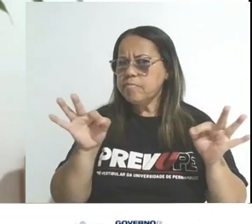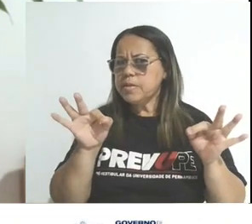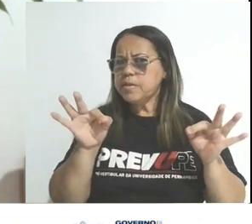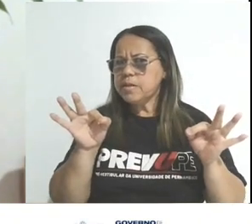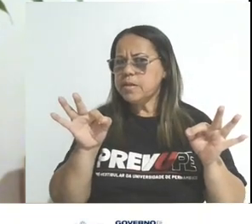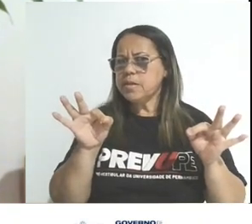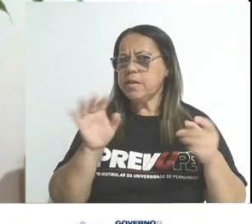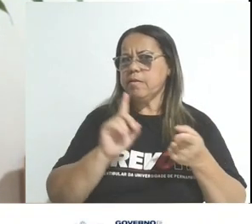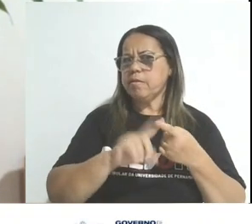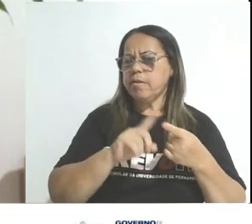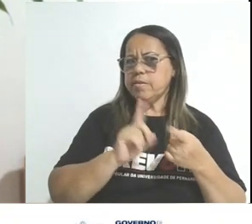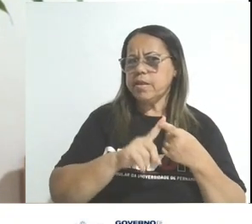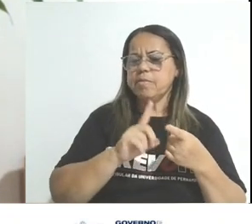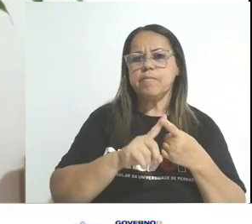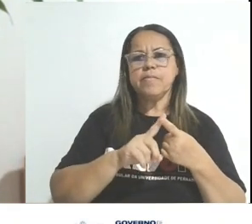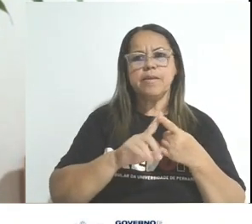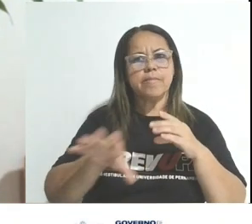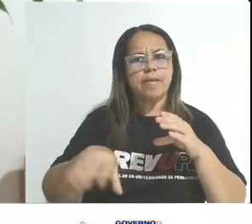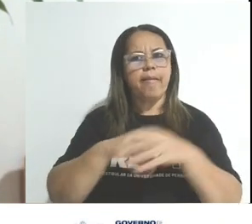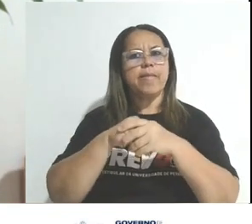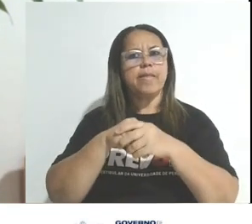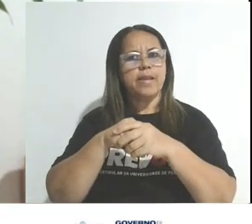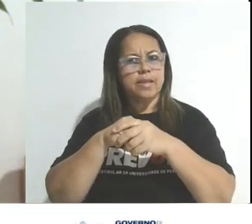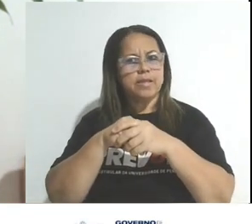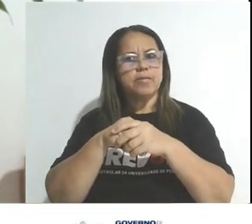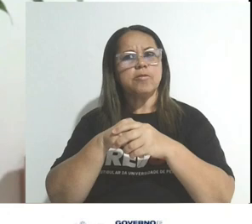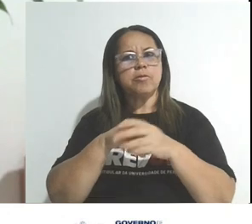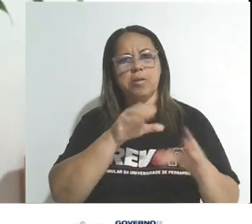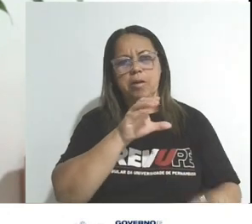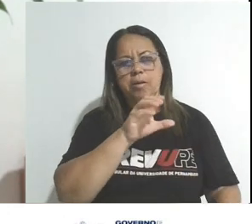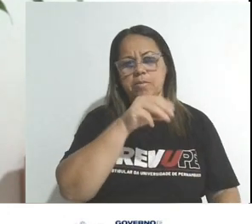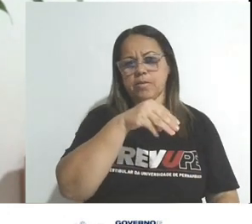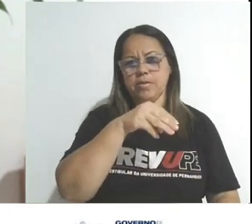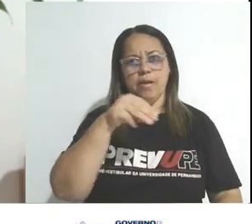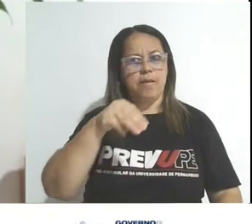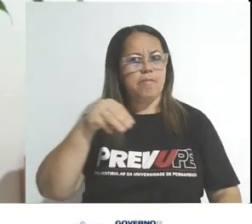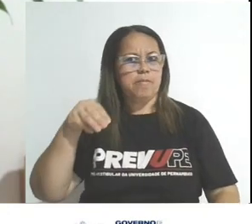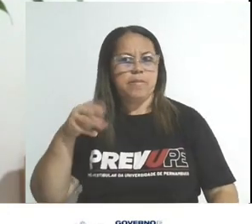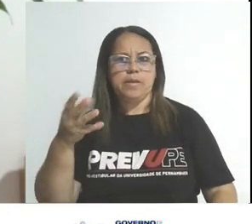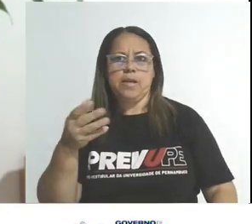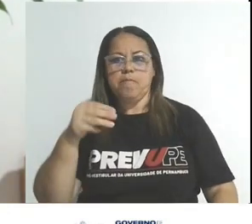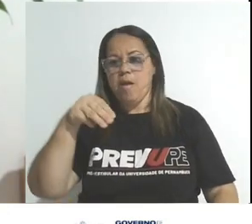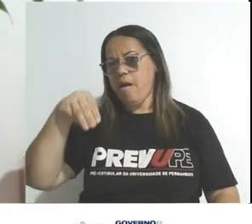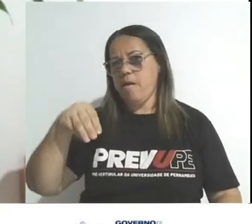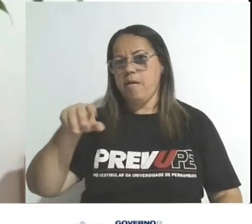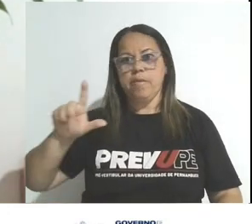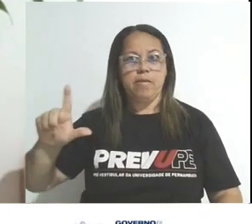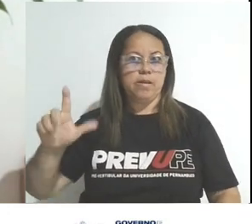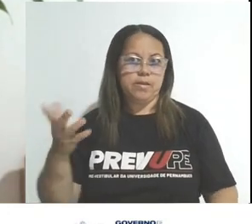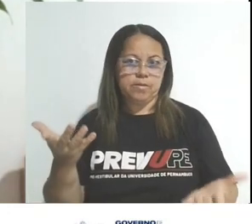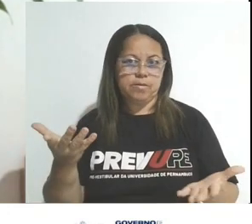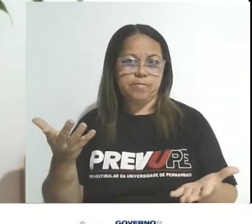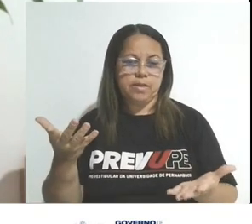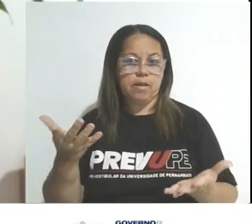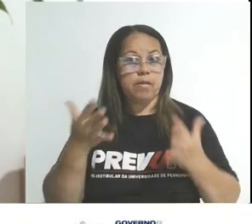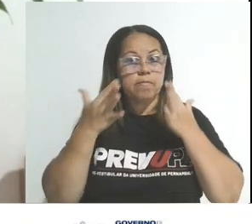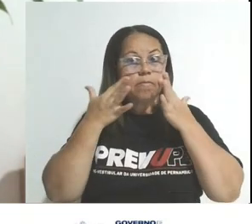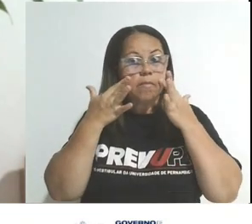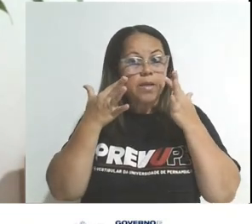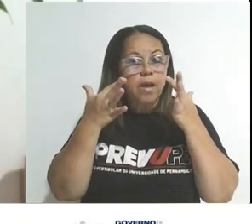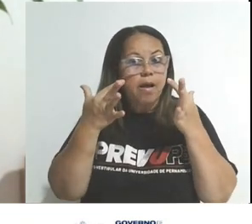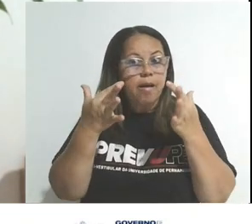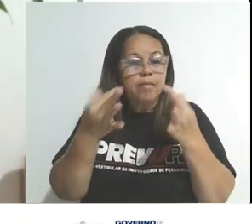também está dentro do eixo de grandezas e medidas, né? Como eu tinha explicado. Então, assim, fiquem muito atentos